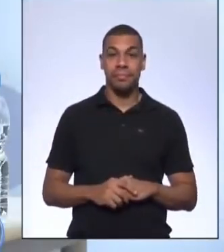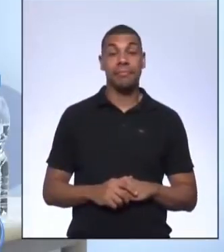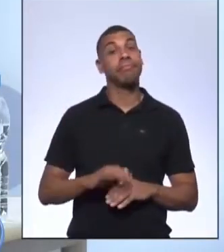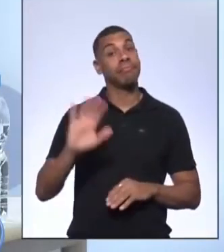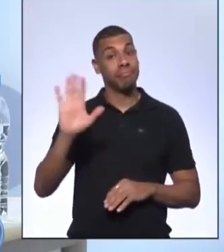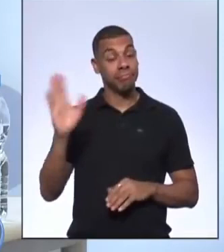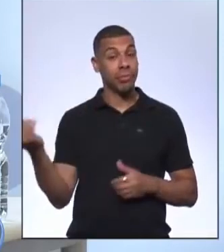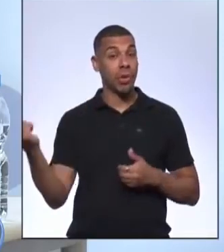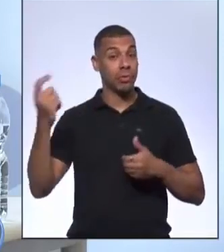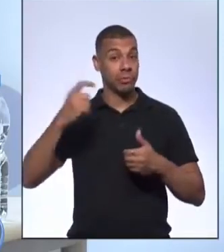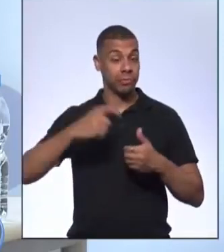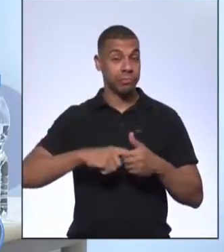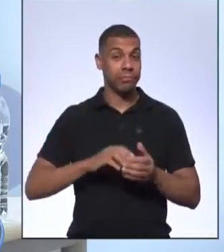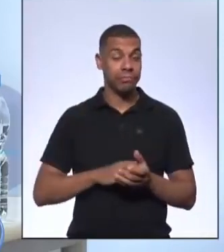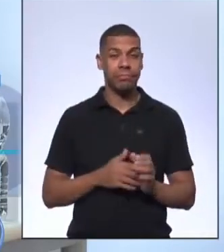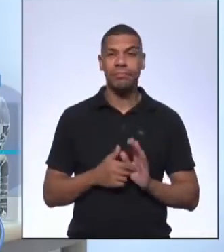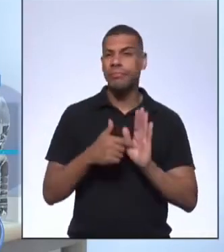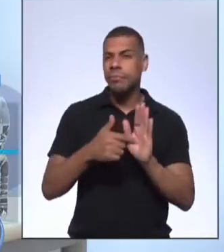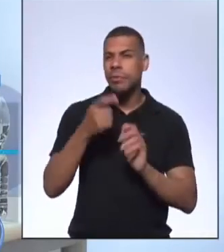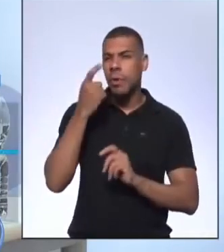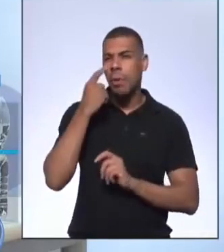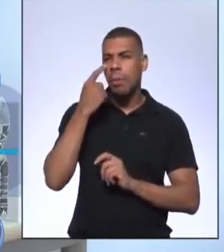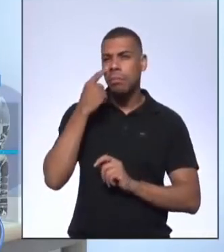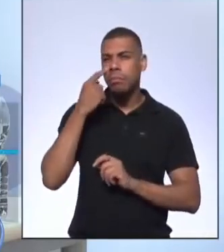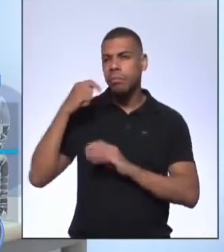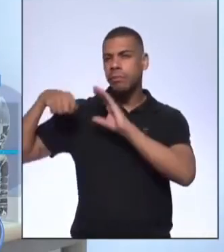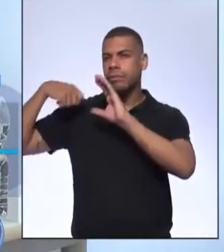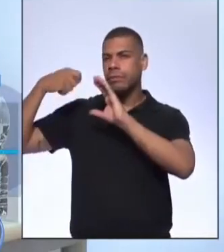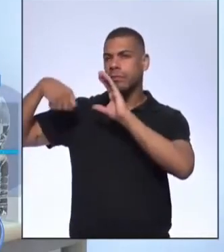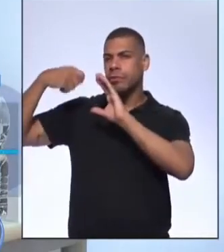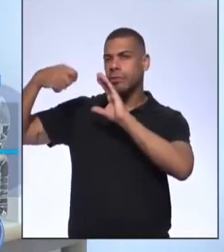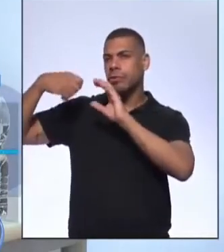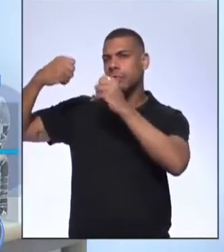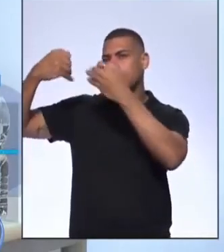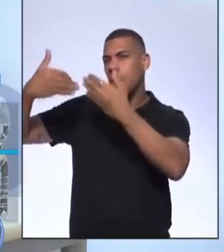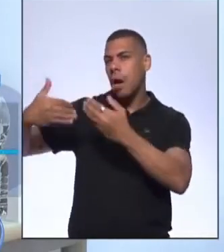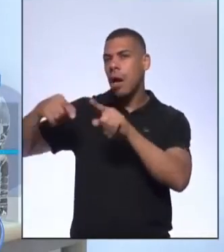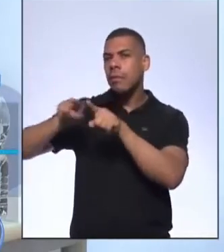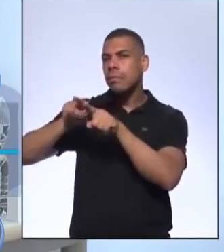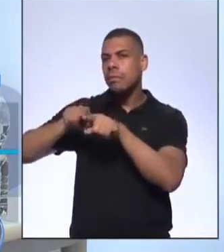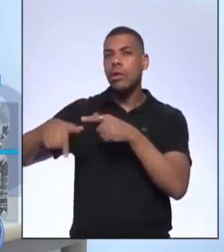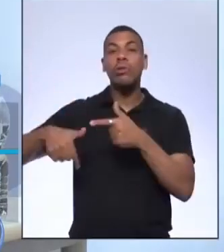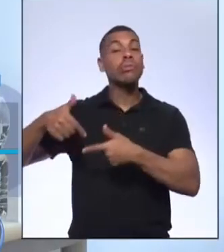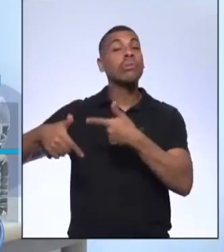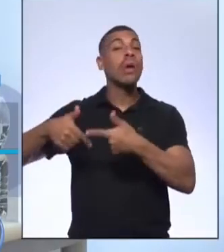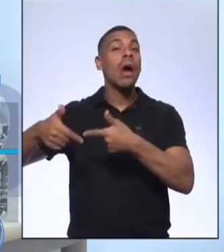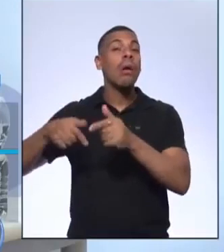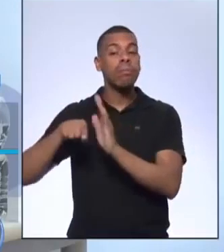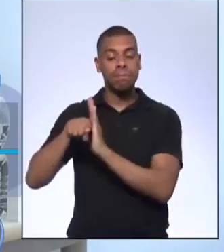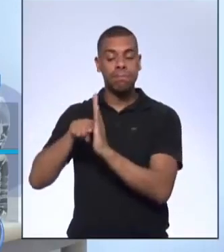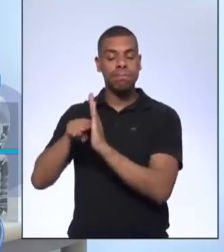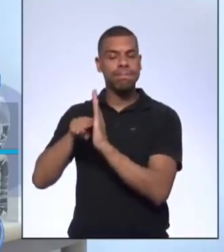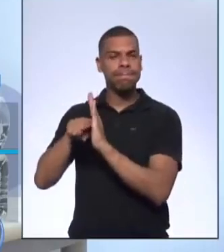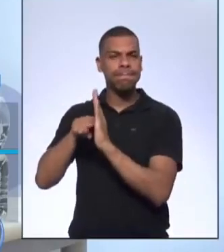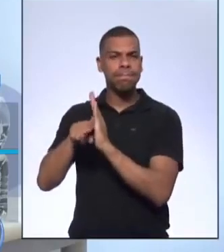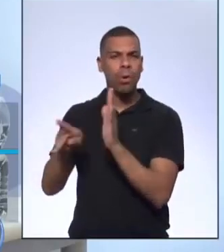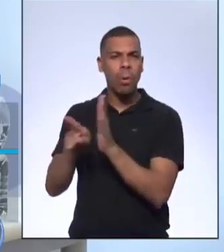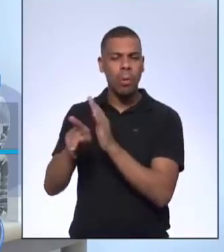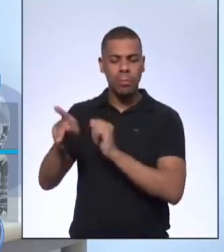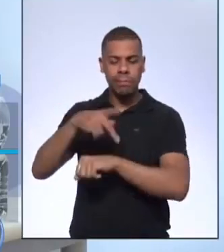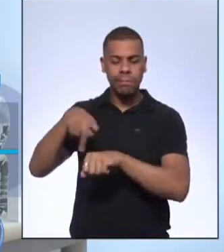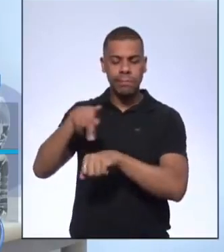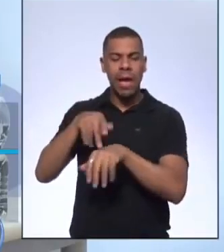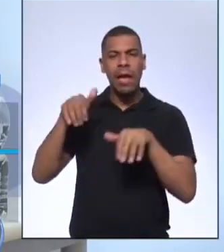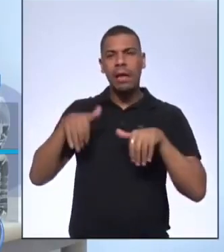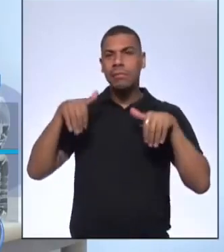Olá, voltamos, né? Vocês acabaram de assistir um vídeo, né, que fala um pouquinho sobre o trabalho dos arqueólogos na Austrália, né, sobre